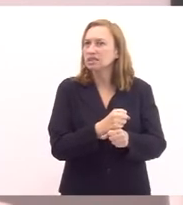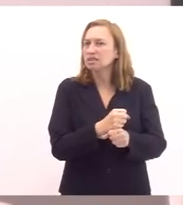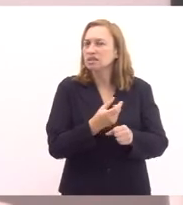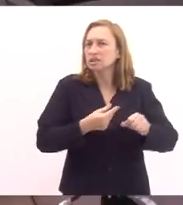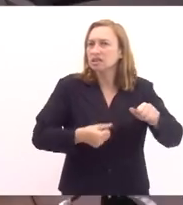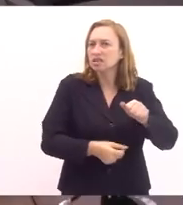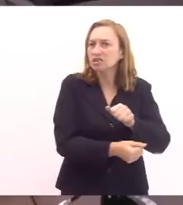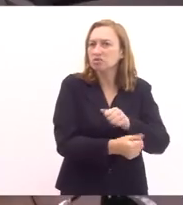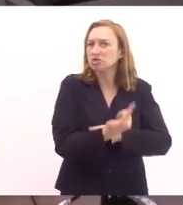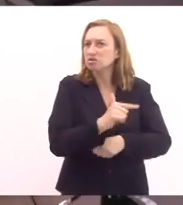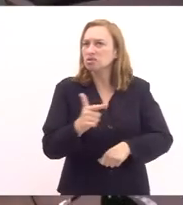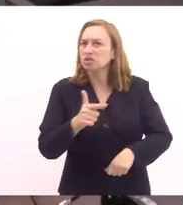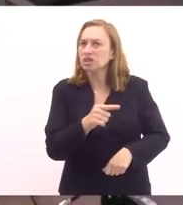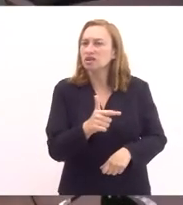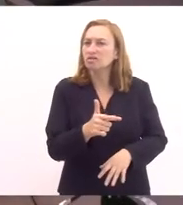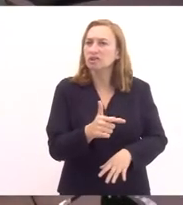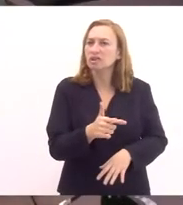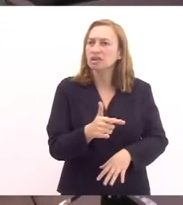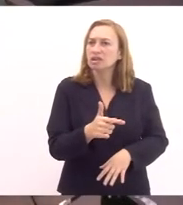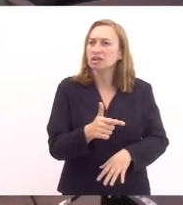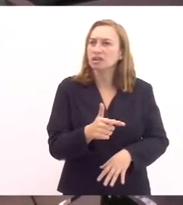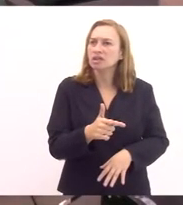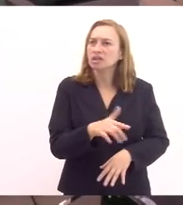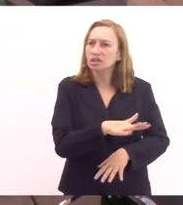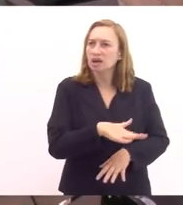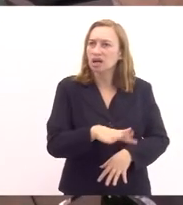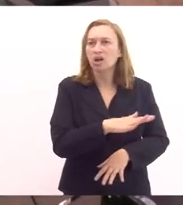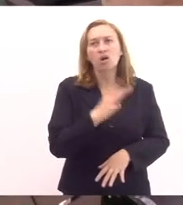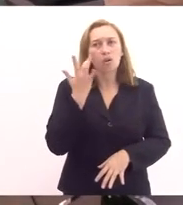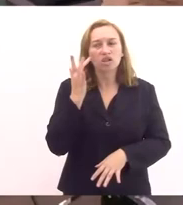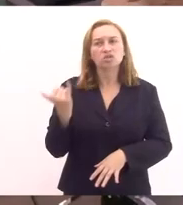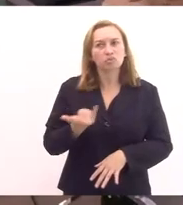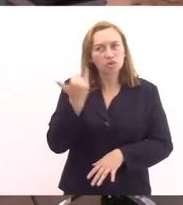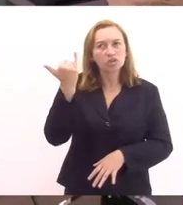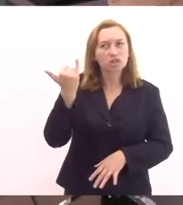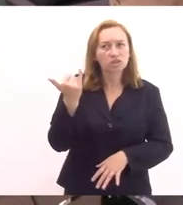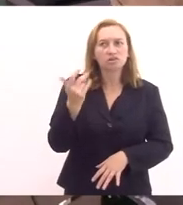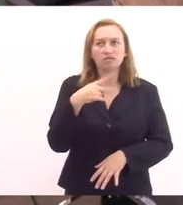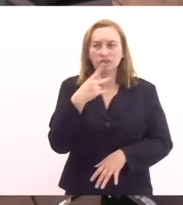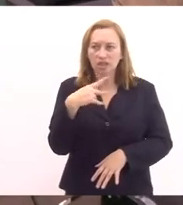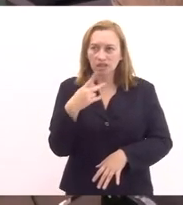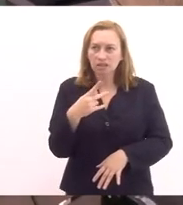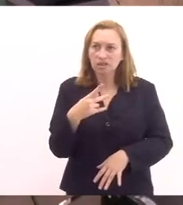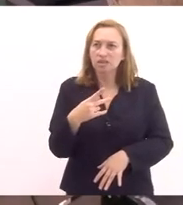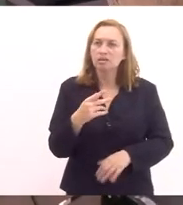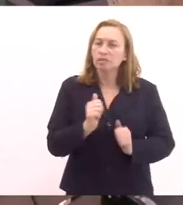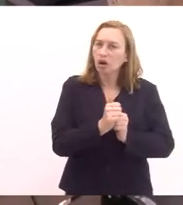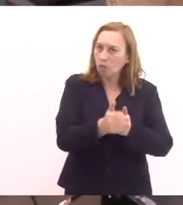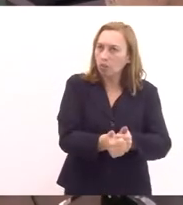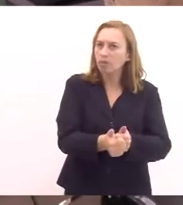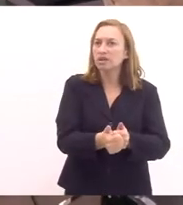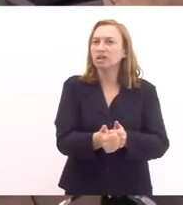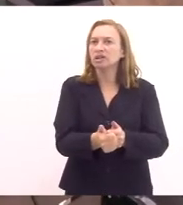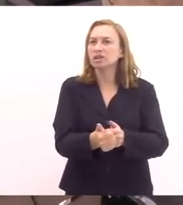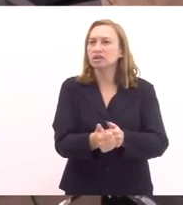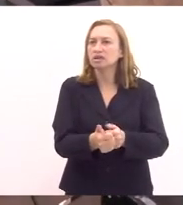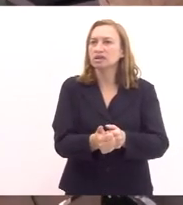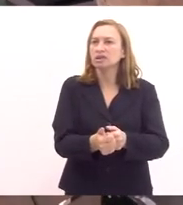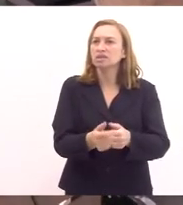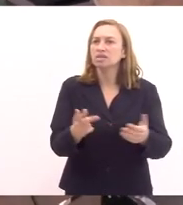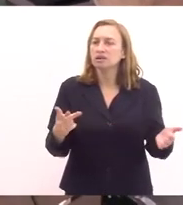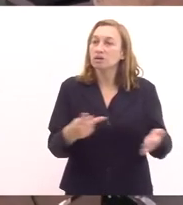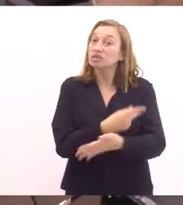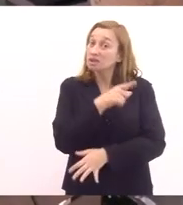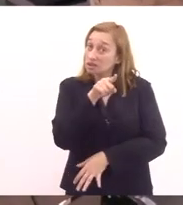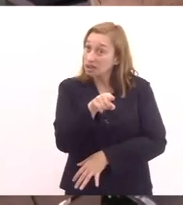investimento naquela sua conformidade eu acho que é importante a gente tá trazendo isso até para acompanhar a obra que deve